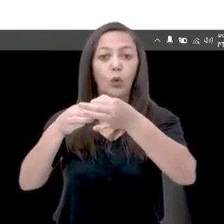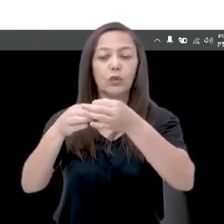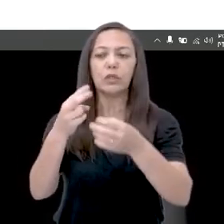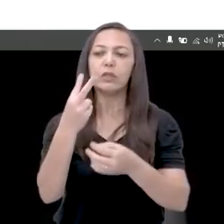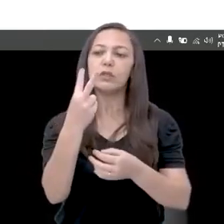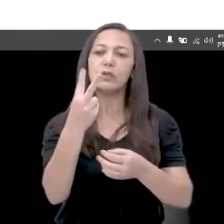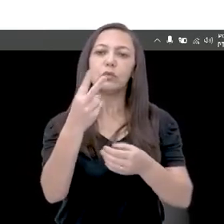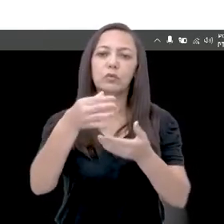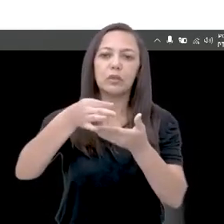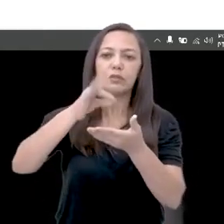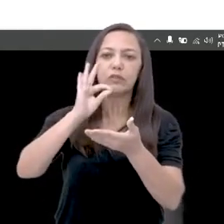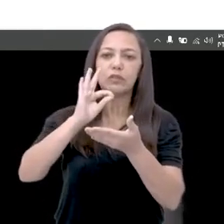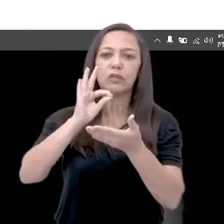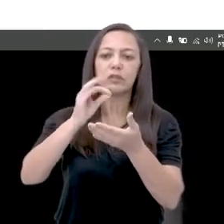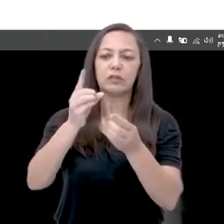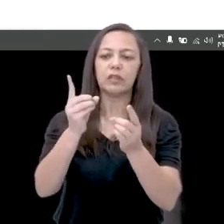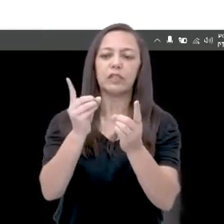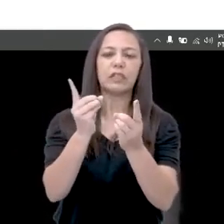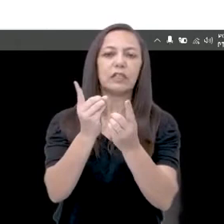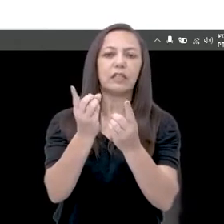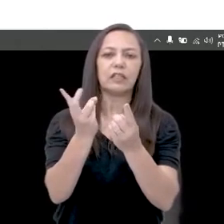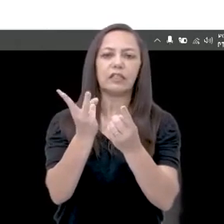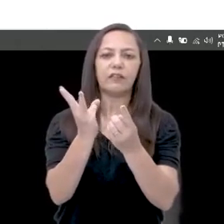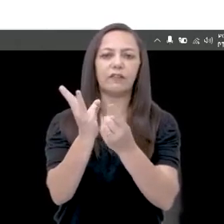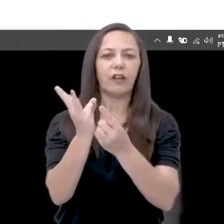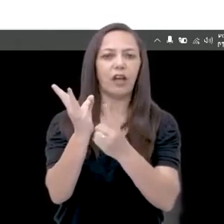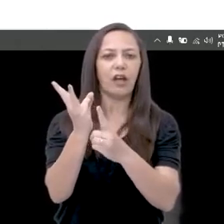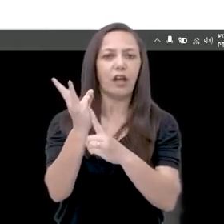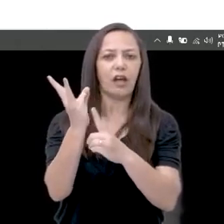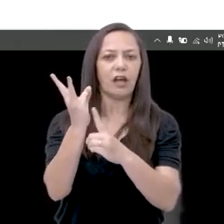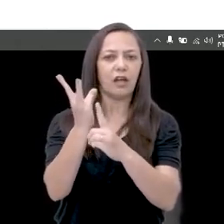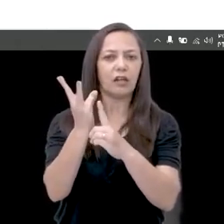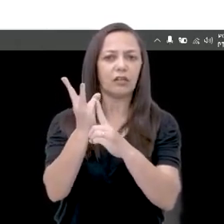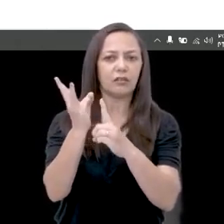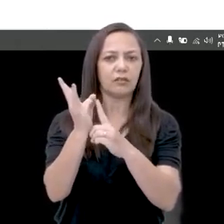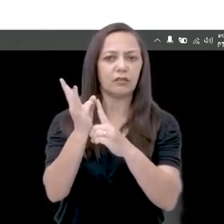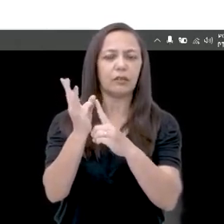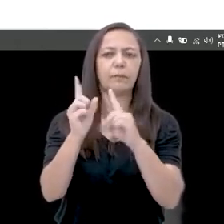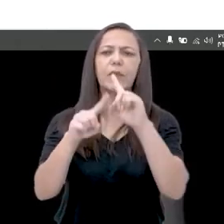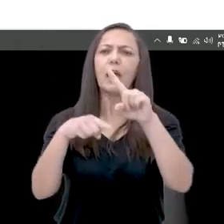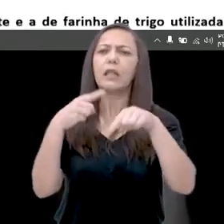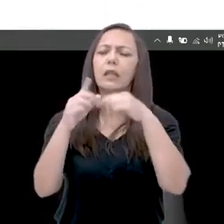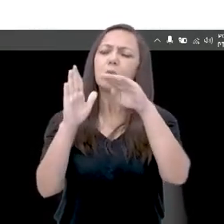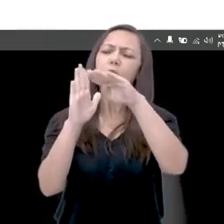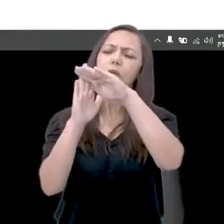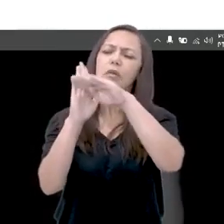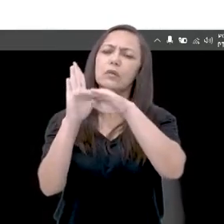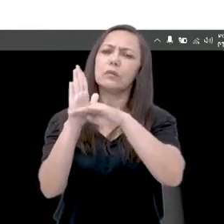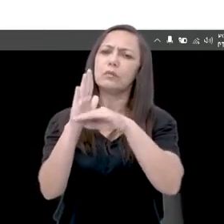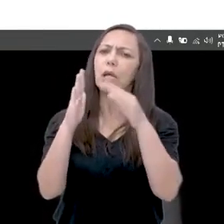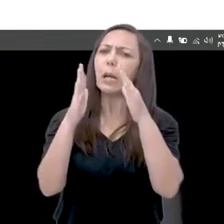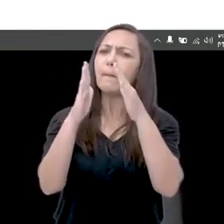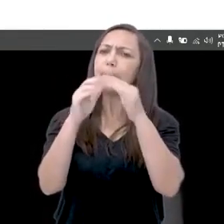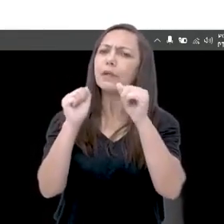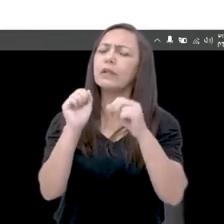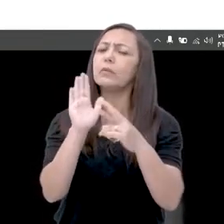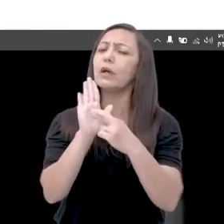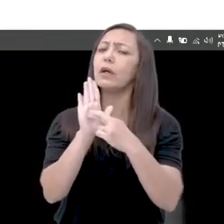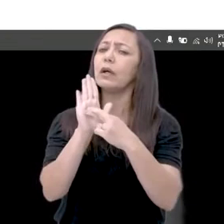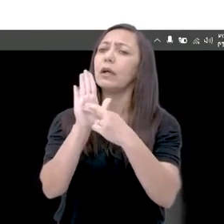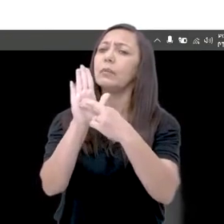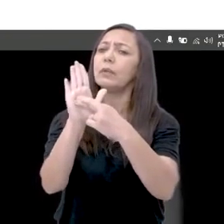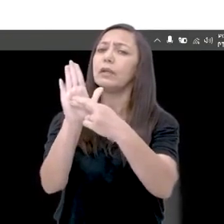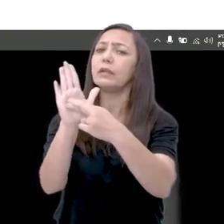grego e 2 xícaras de farinhas de trigo. E se depois da receita fosse pedido para que